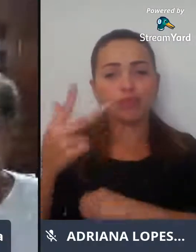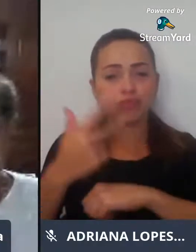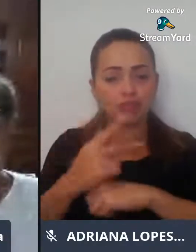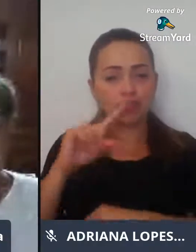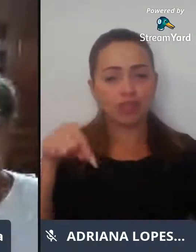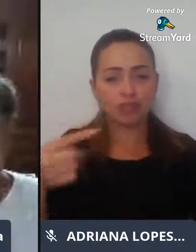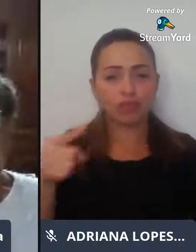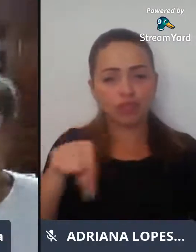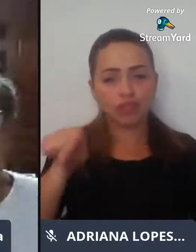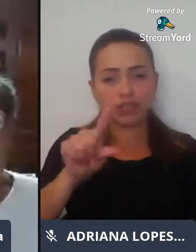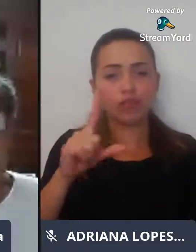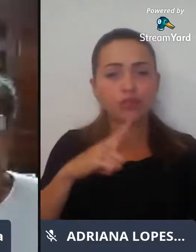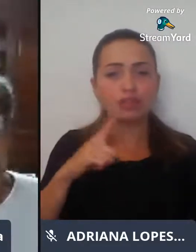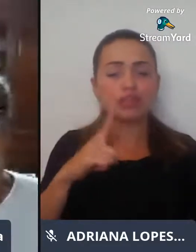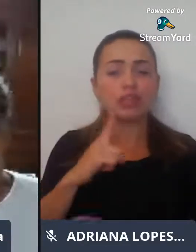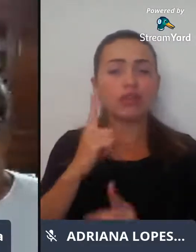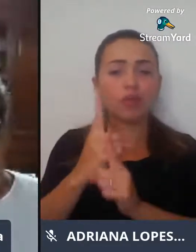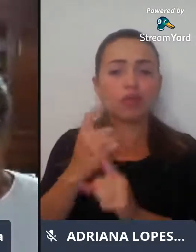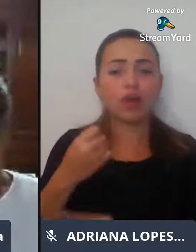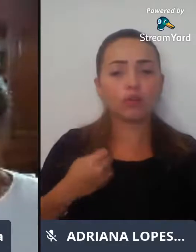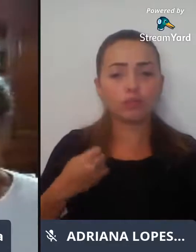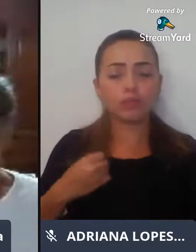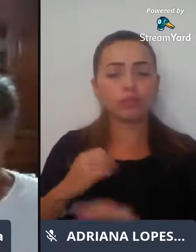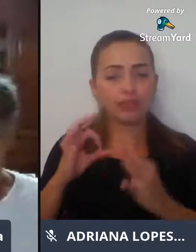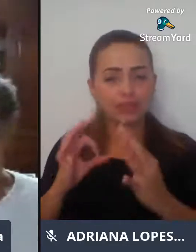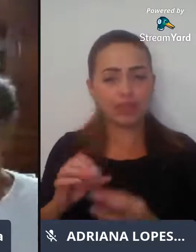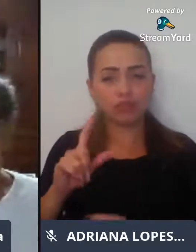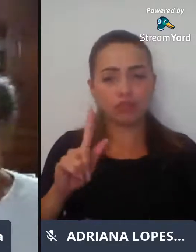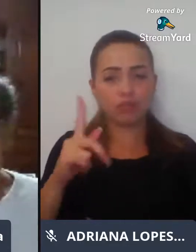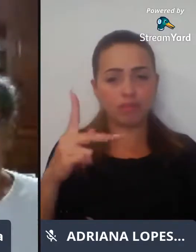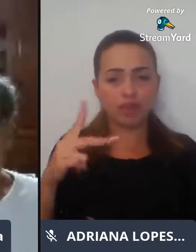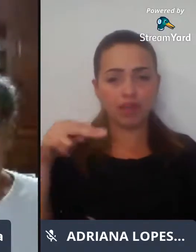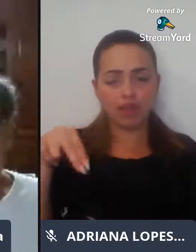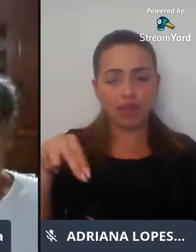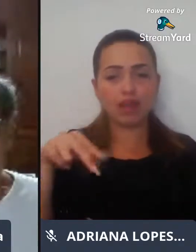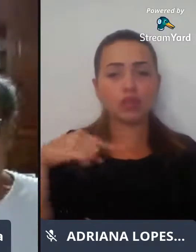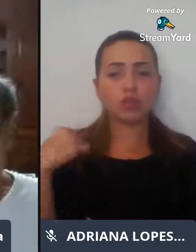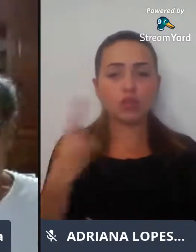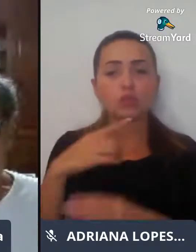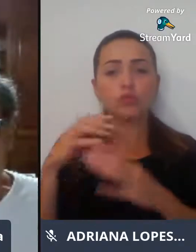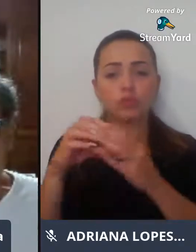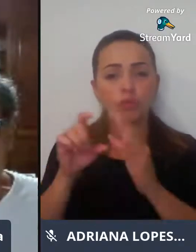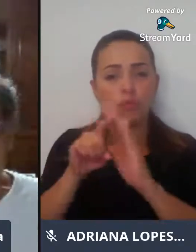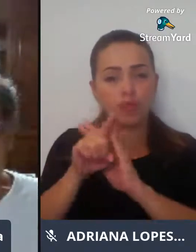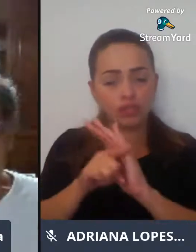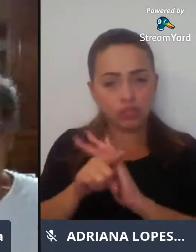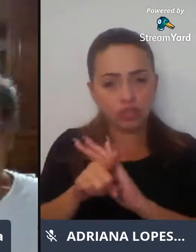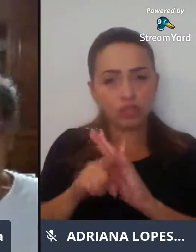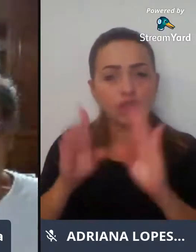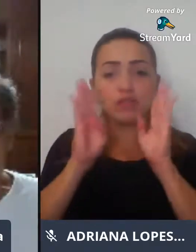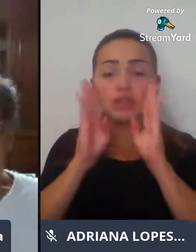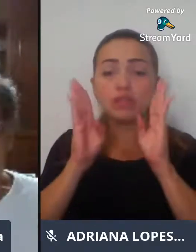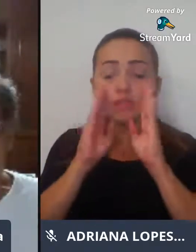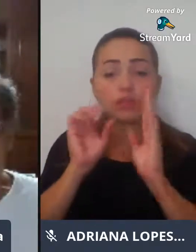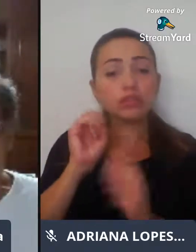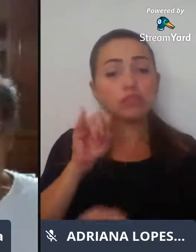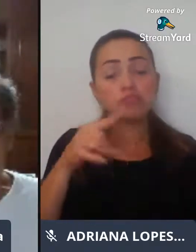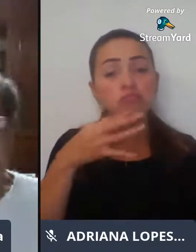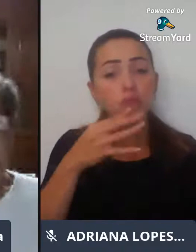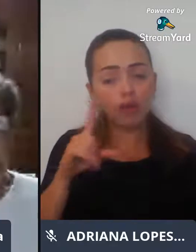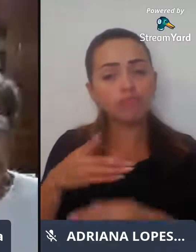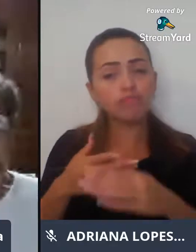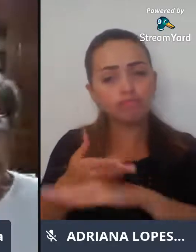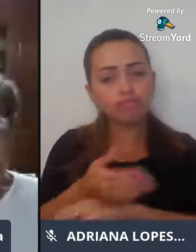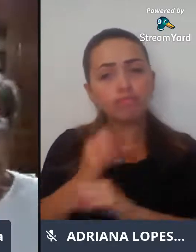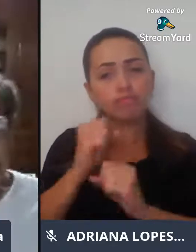os números corretos aí na página do GPM, nosso grupo de pesquisa no Facebook. Se você não conhece, vai lá. E tem um monte de informação sobre